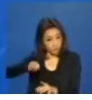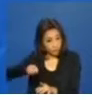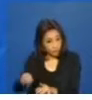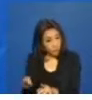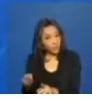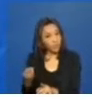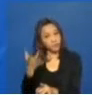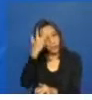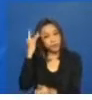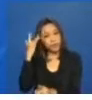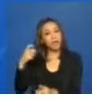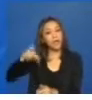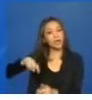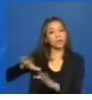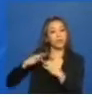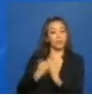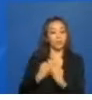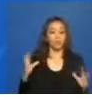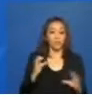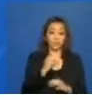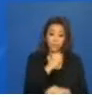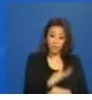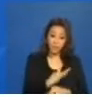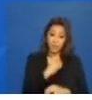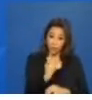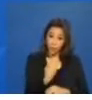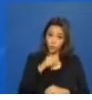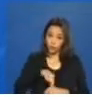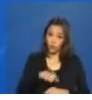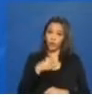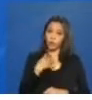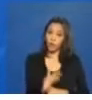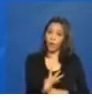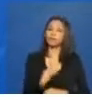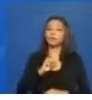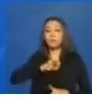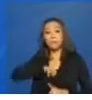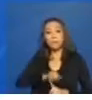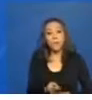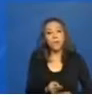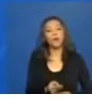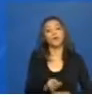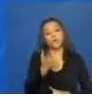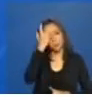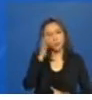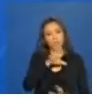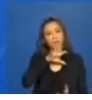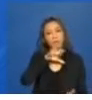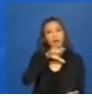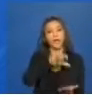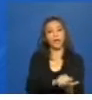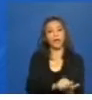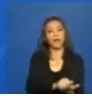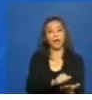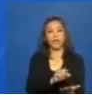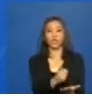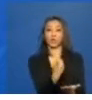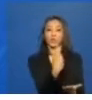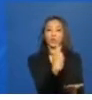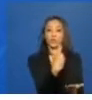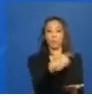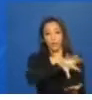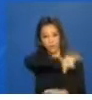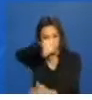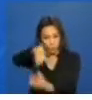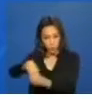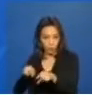A diferença aí são 31,4 milhões de pessoas que estão no Cadastro Único e não estão no Bolsa. Esse